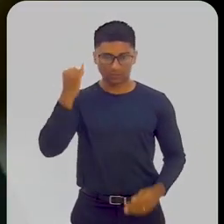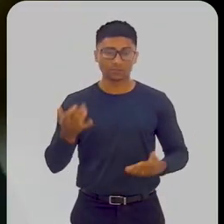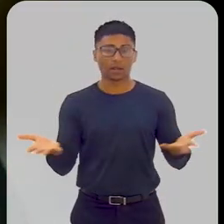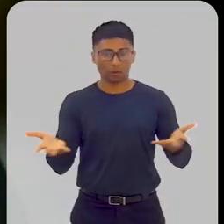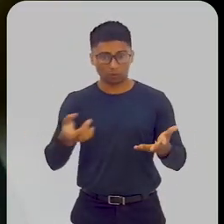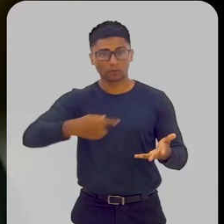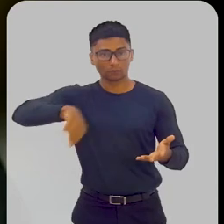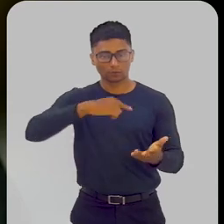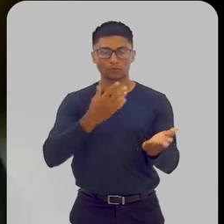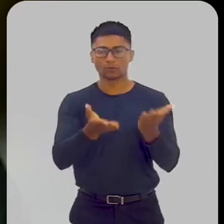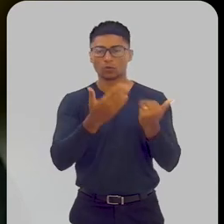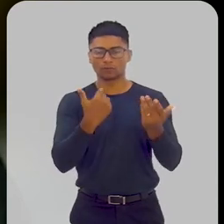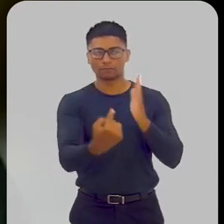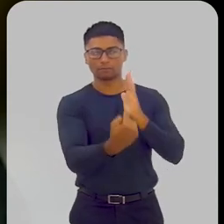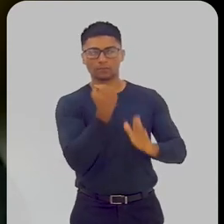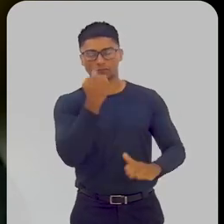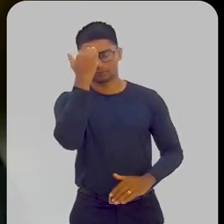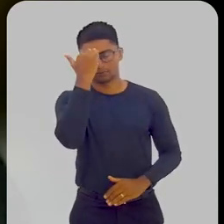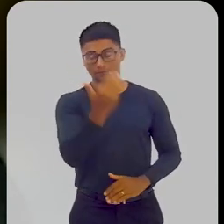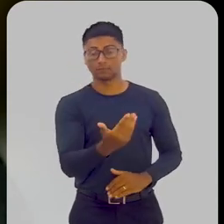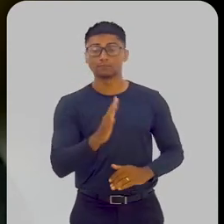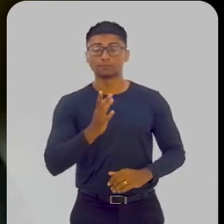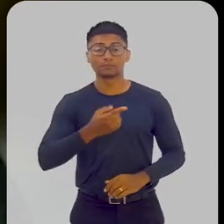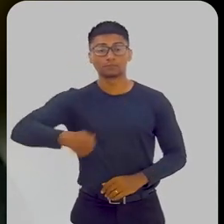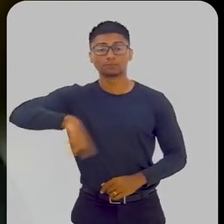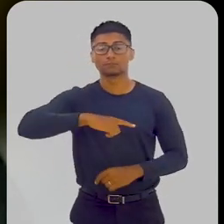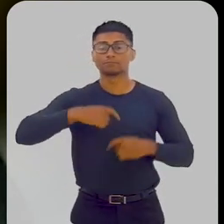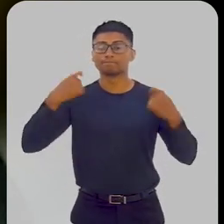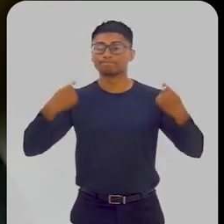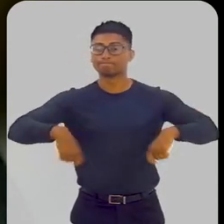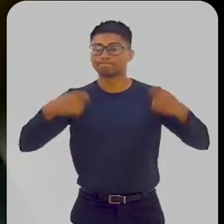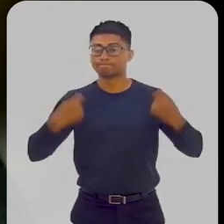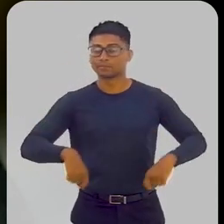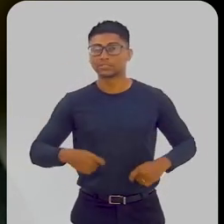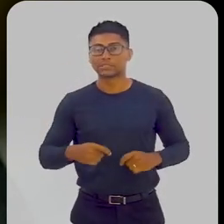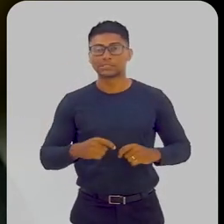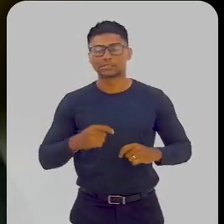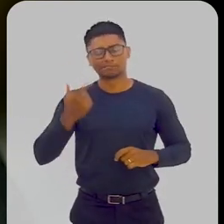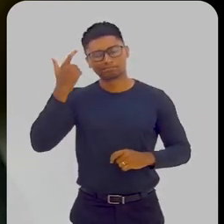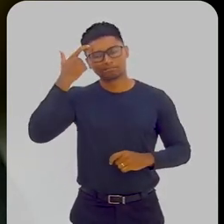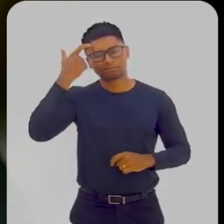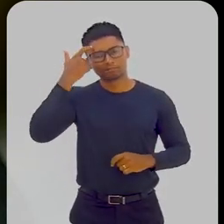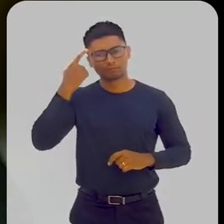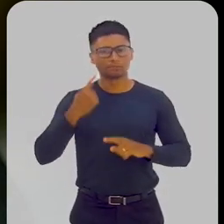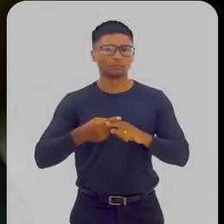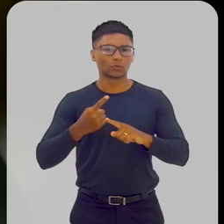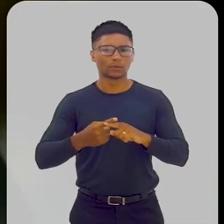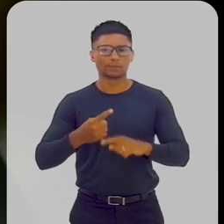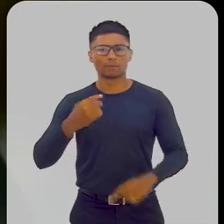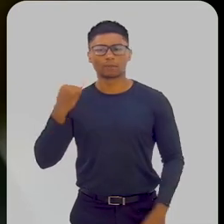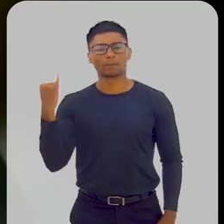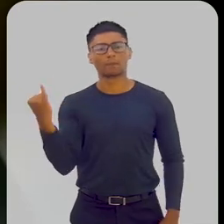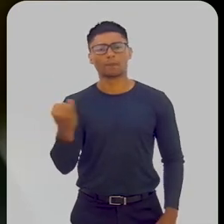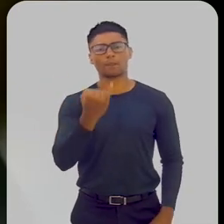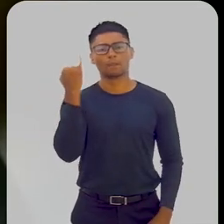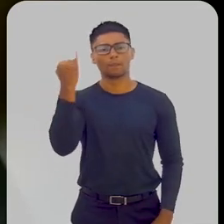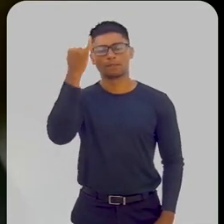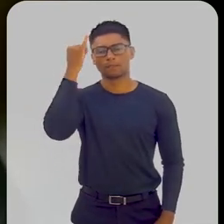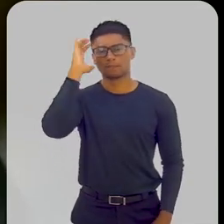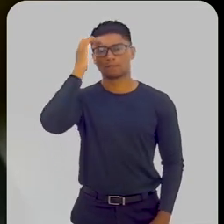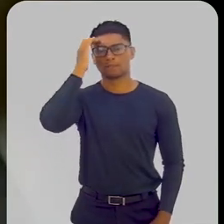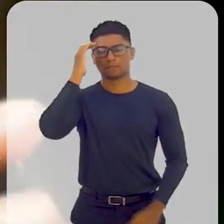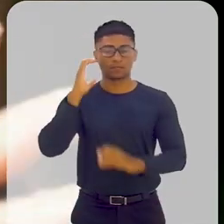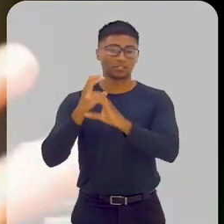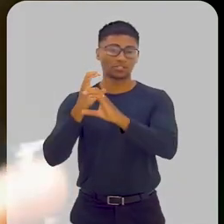falar sobre isso agora, eu agradeço a pergunta, mas eu tenho que fazer algumas premissas, porque é importante a gente compreender